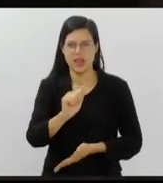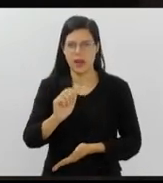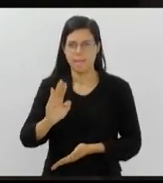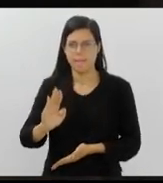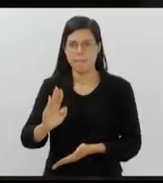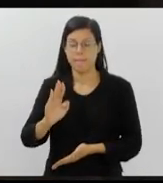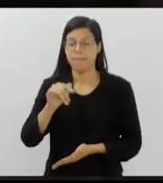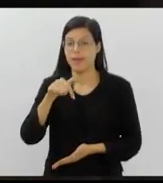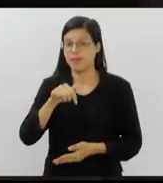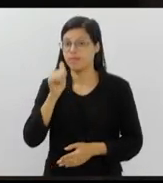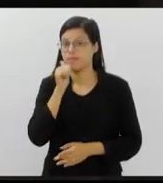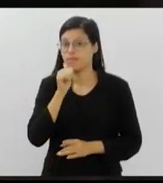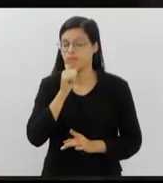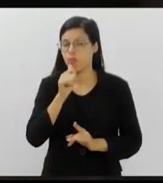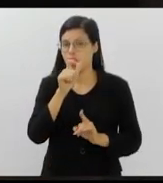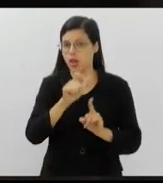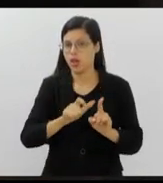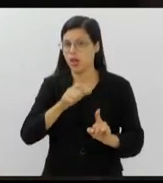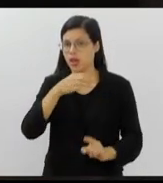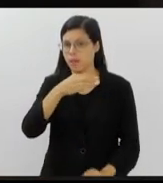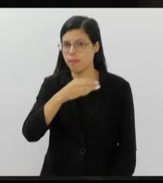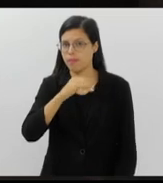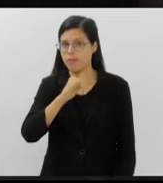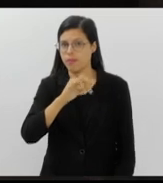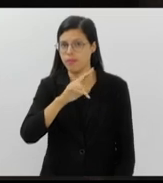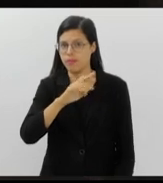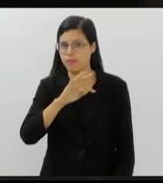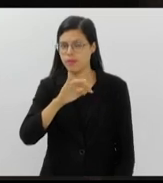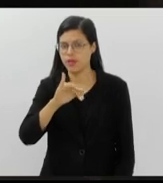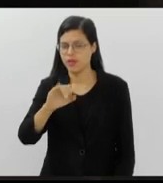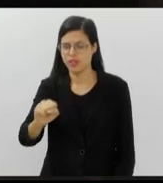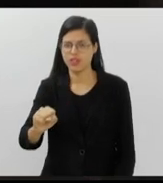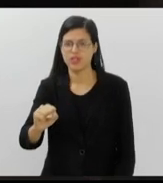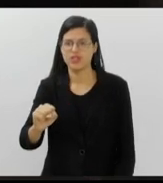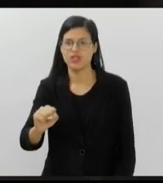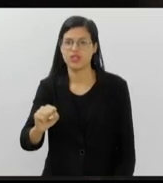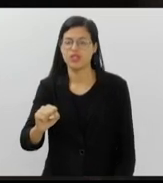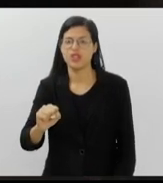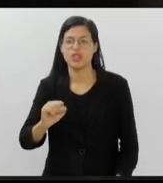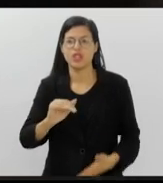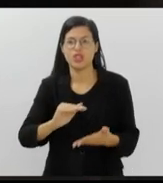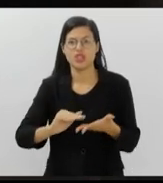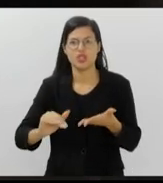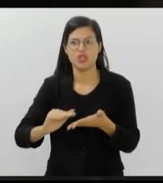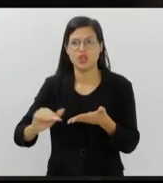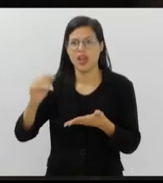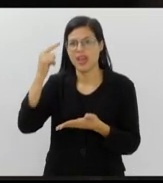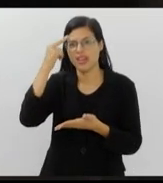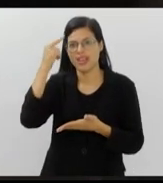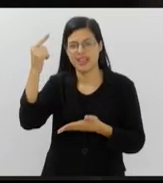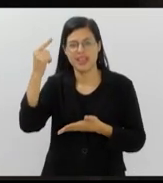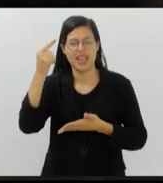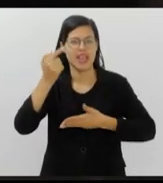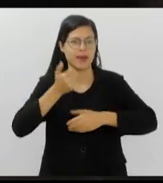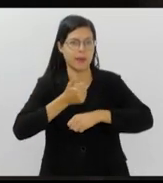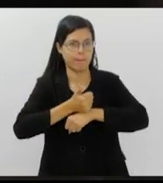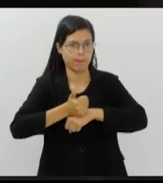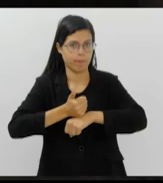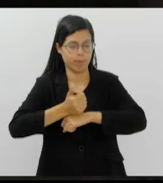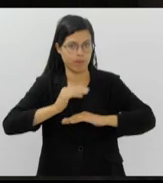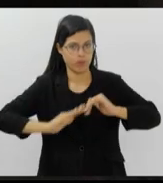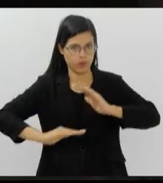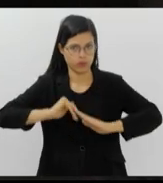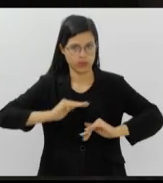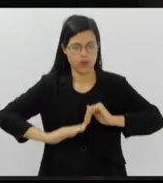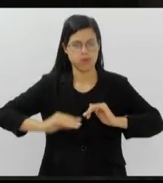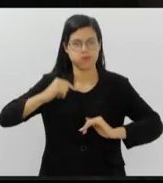Mirte não somente desmitificou a ideia que o ofício da advocacia